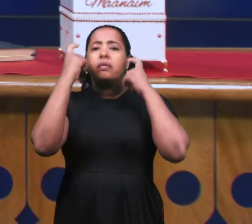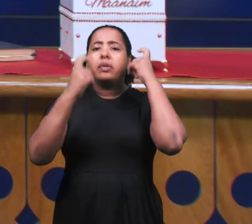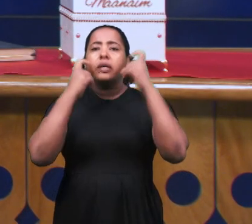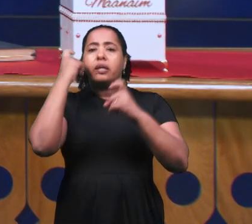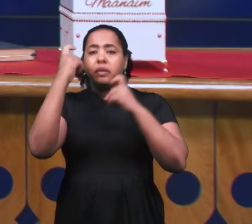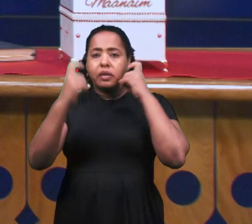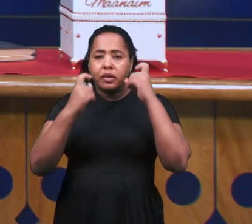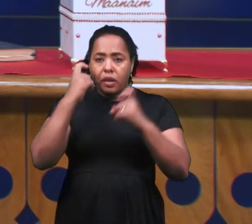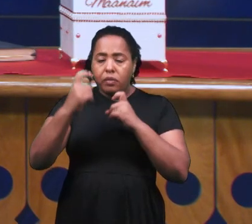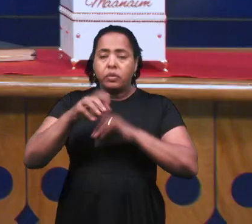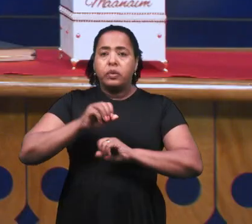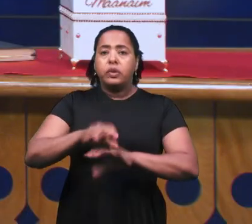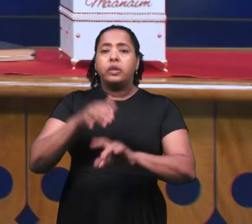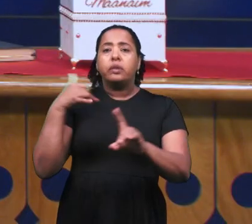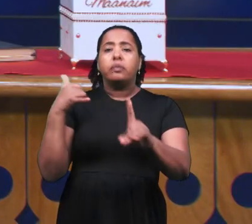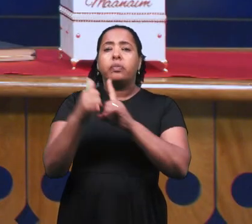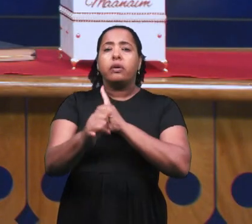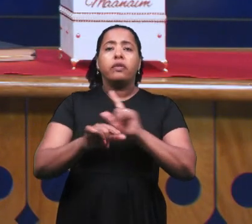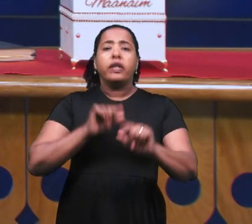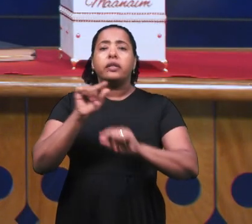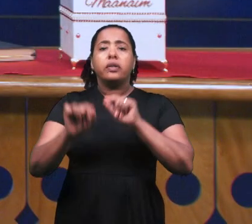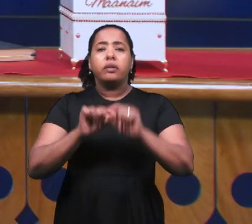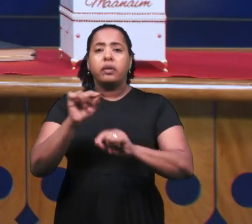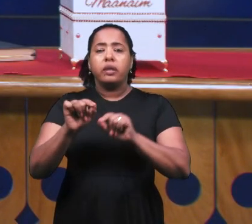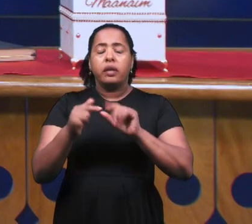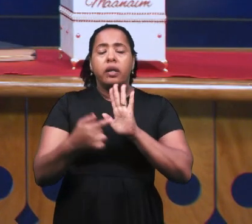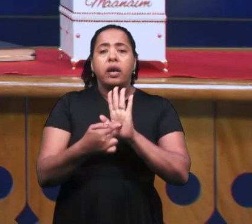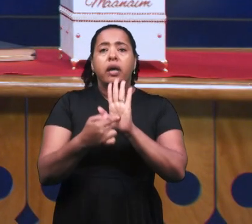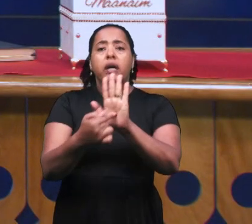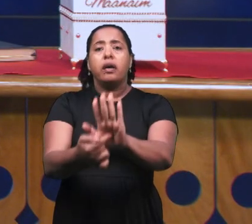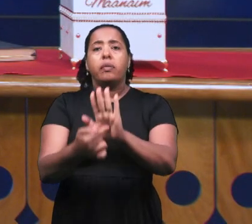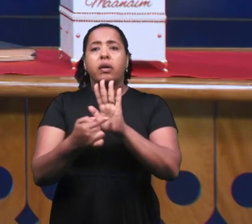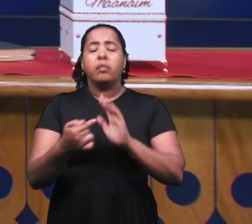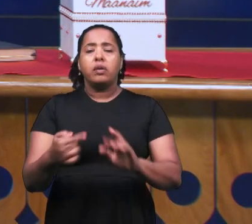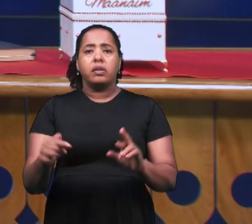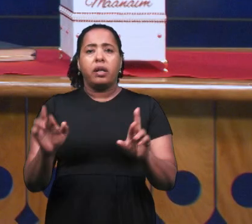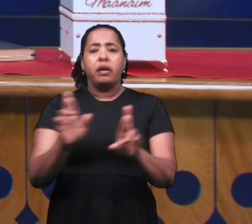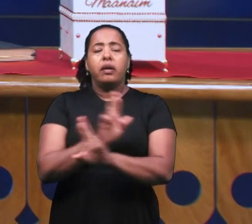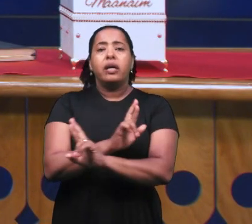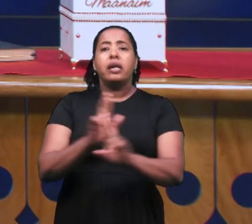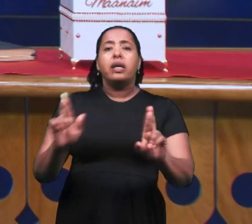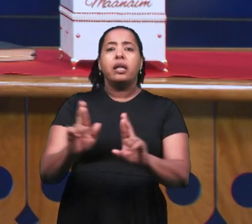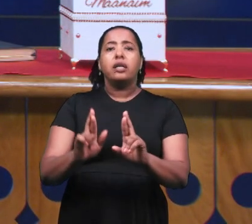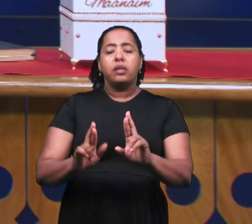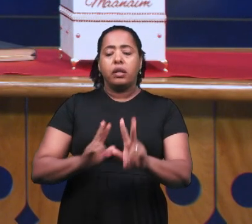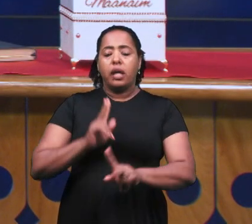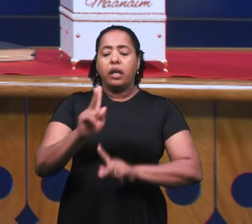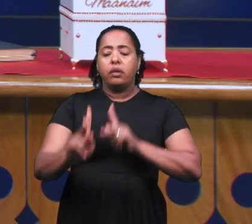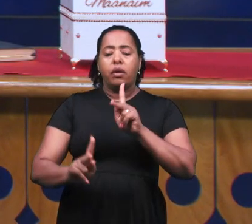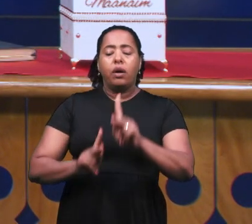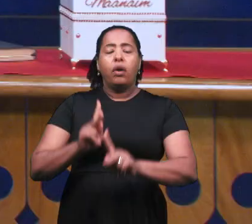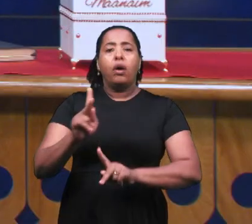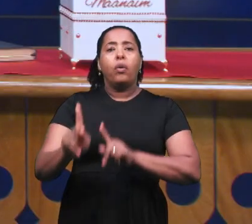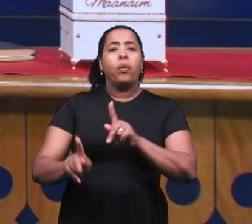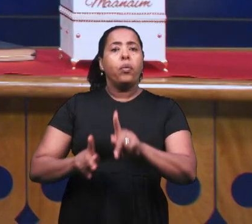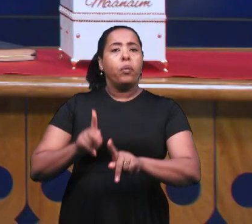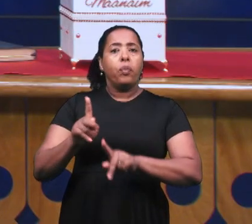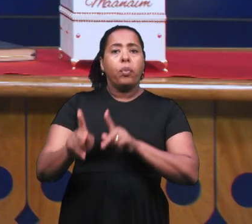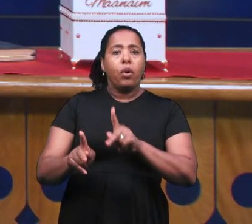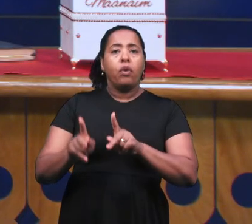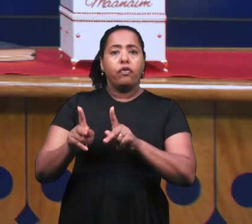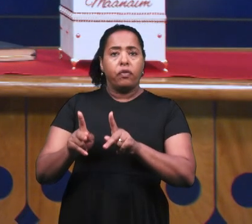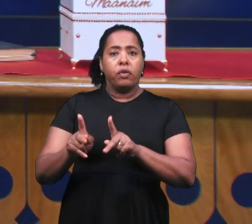profética está sempre para apontar com relação à igreja. E